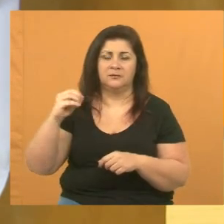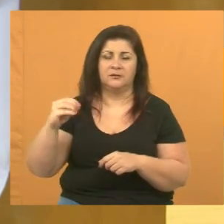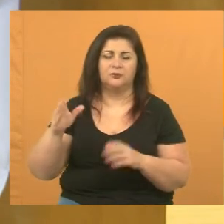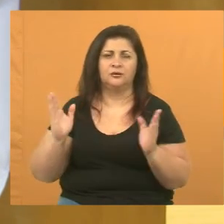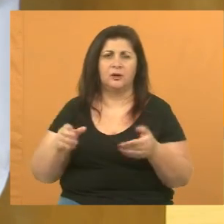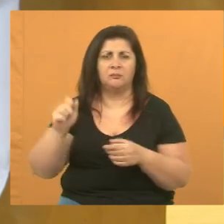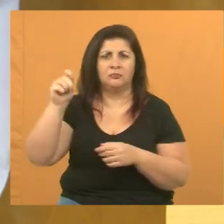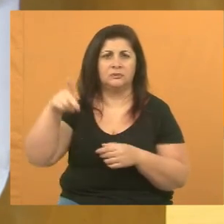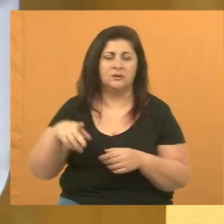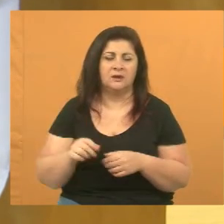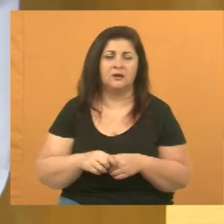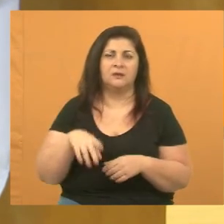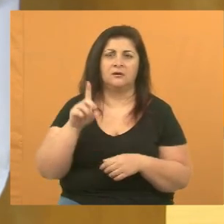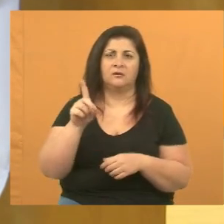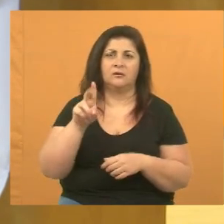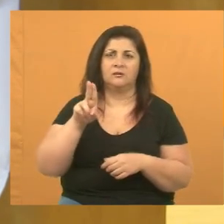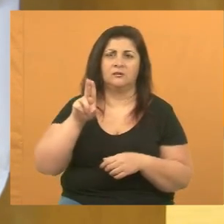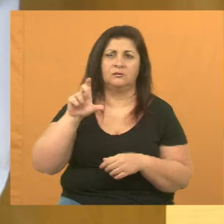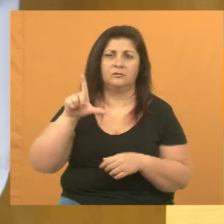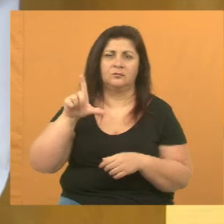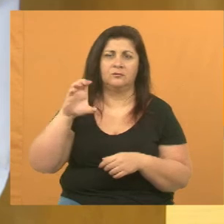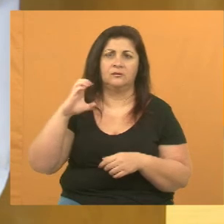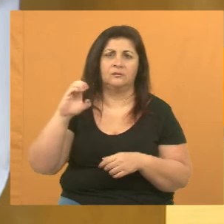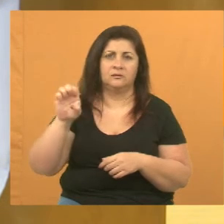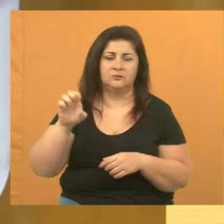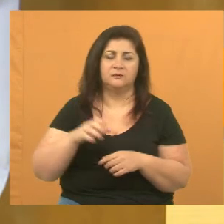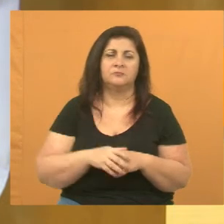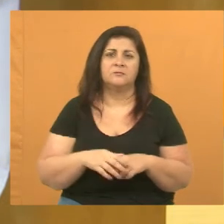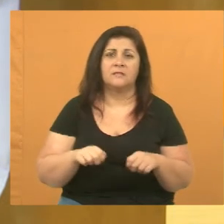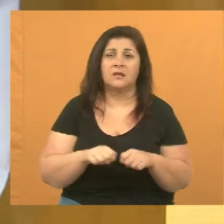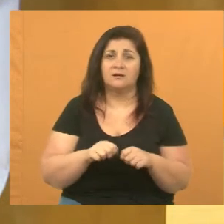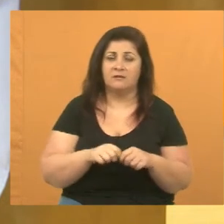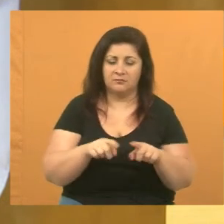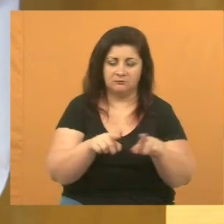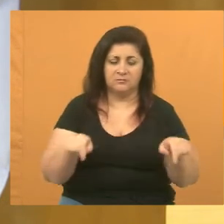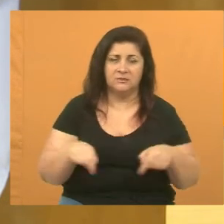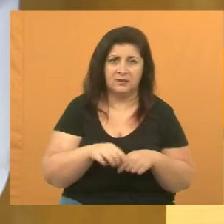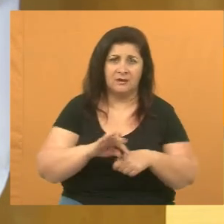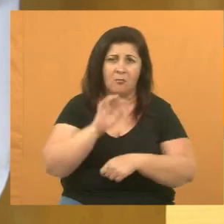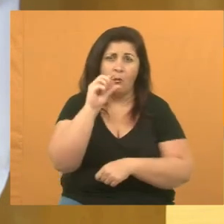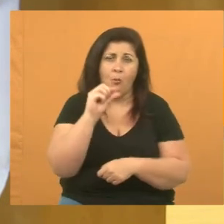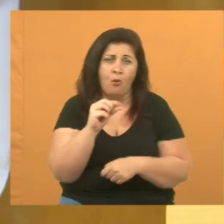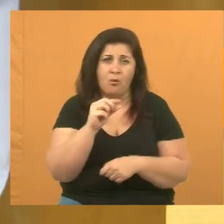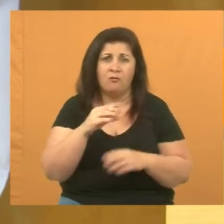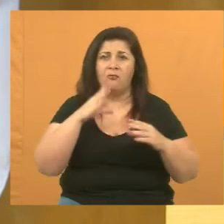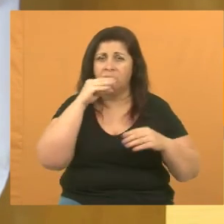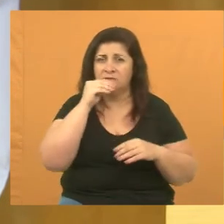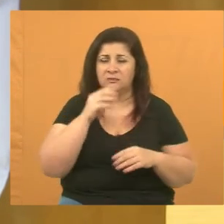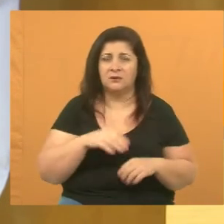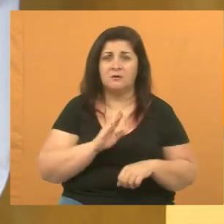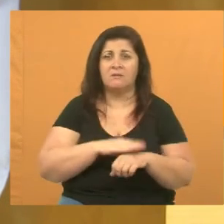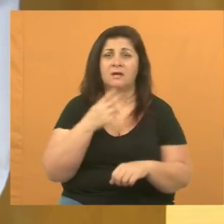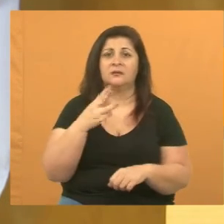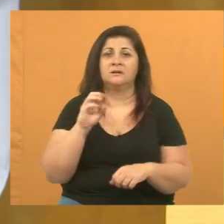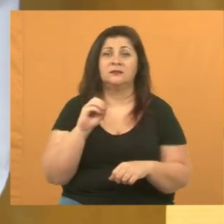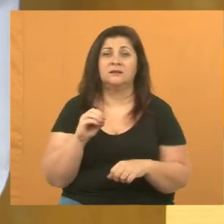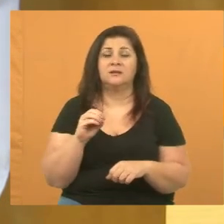a Dulce, e a gente chegava a fazer lá, o escritório técnico com poucos funcionários, mais de 30